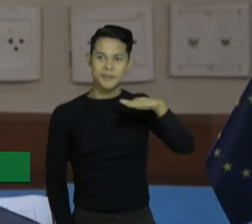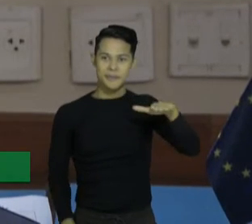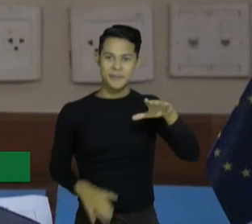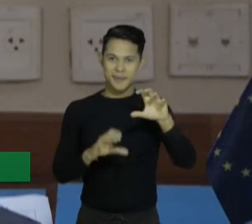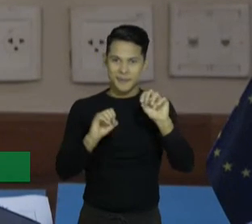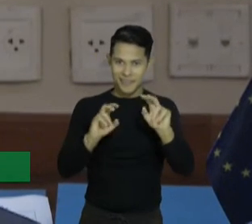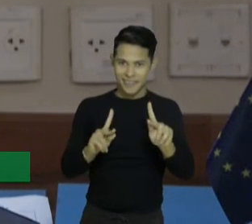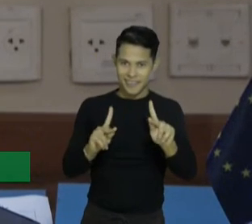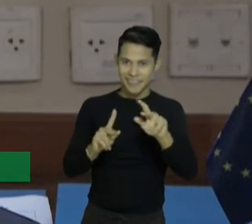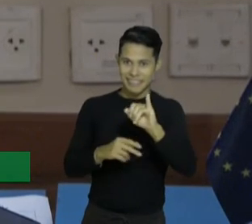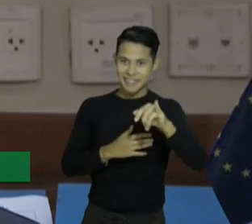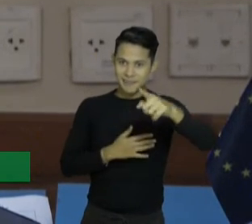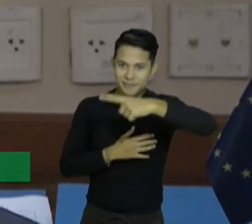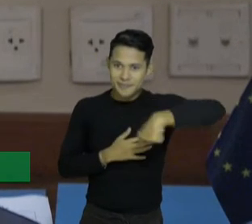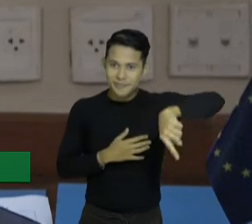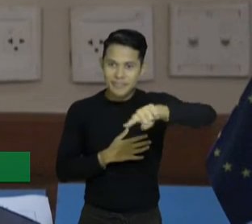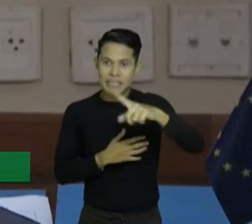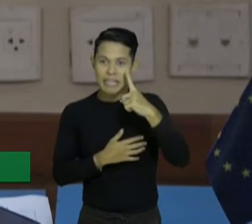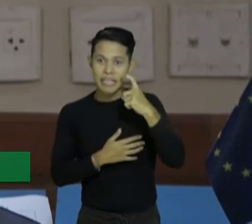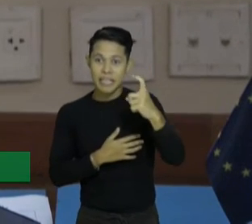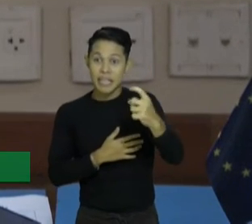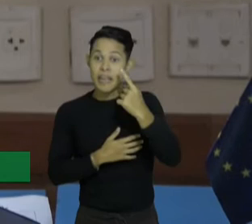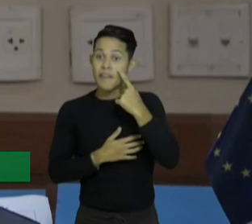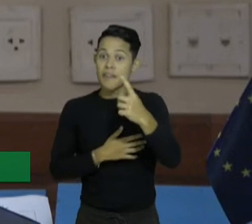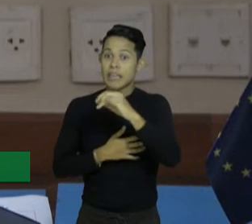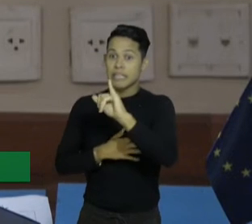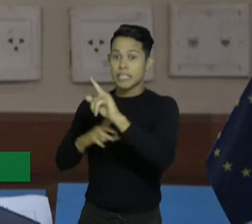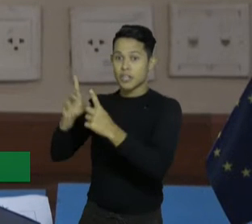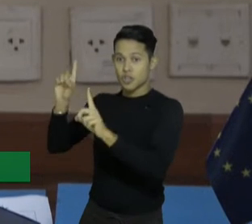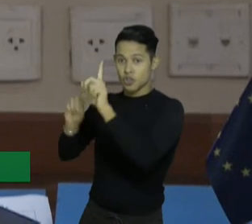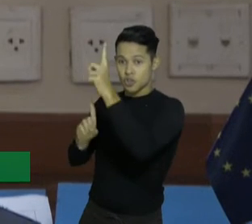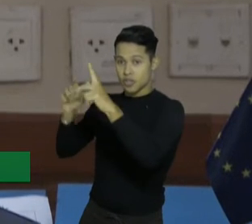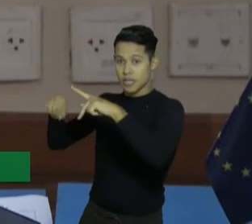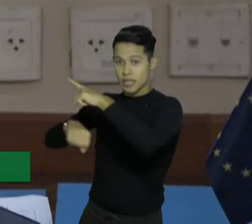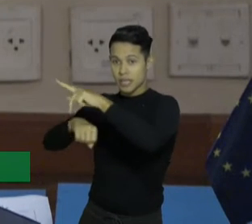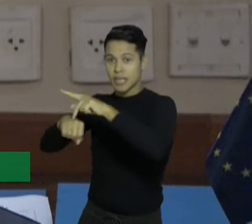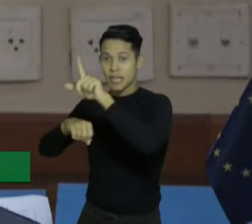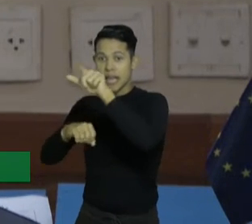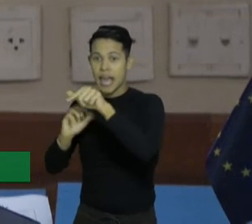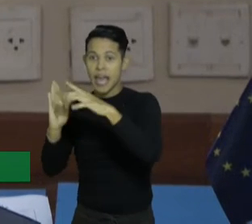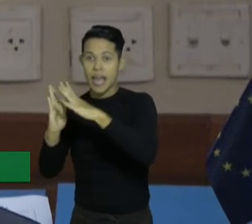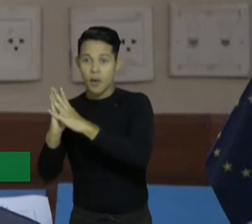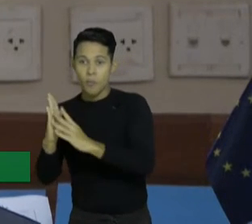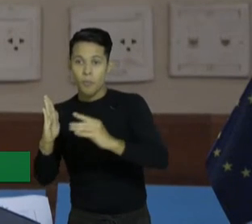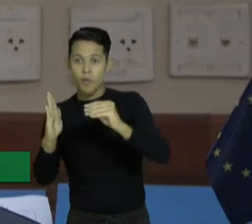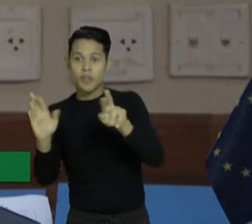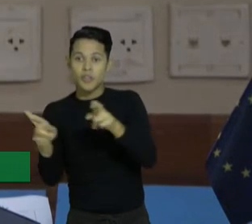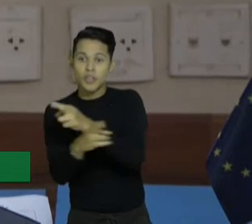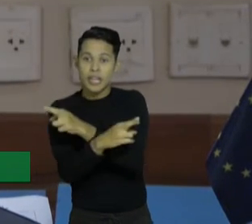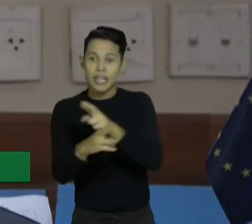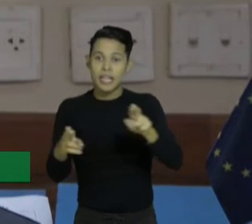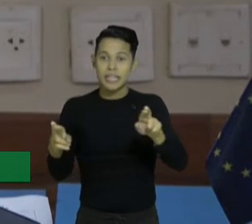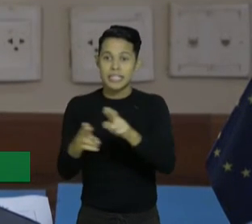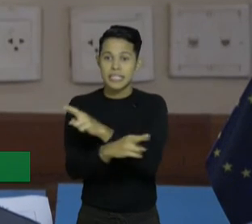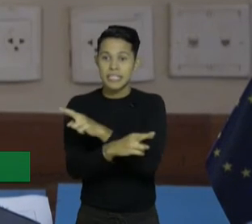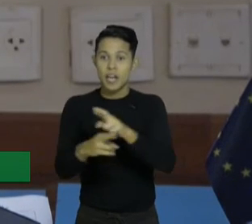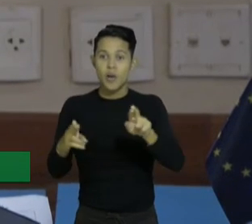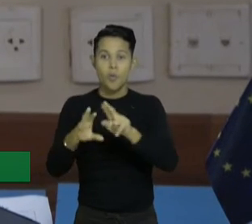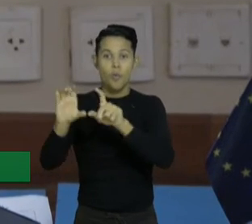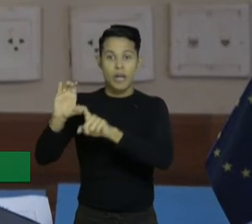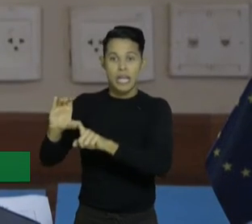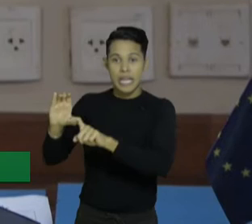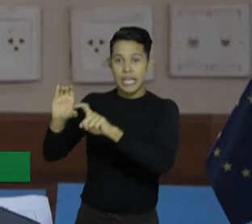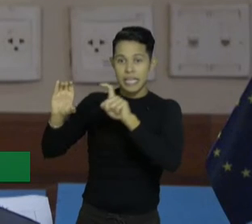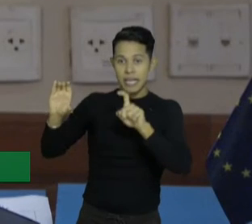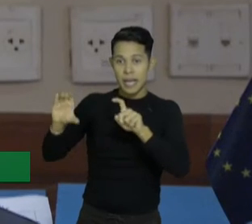se achar interessante para ver se o Chile é um modelo de relação e bilateral independente Será que